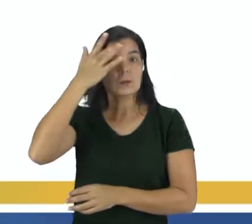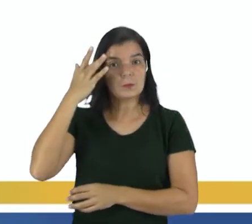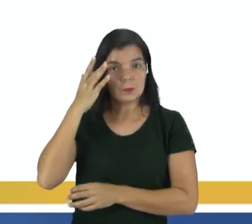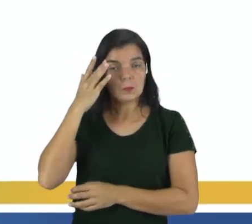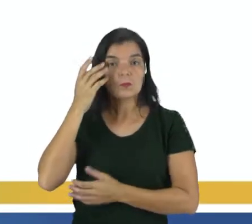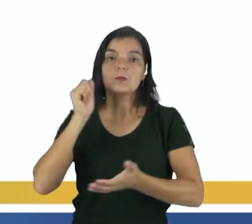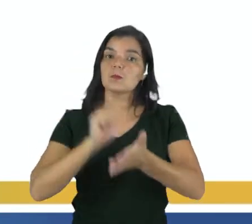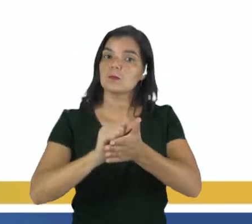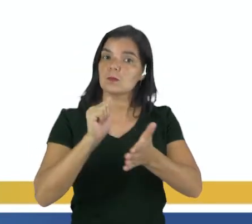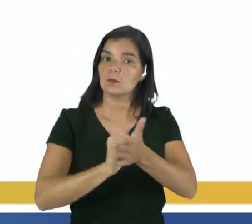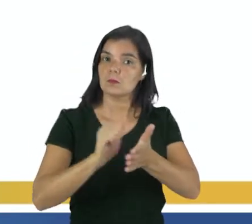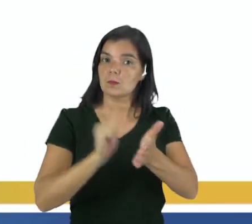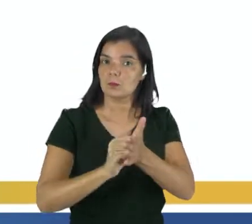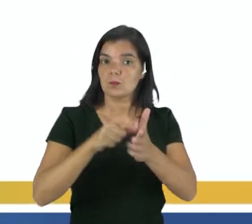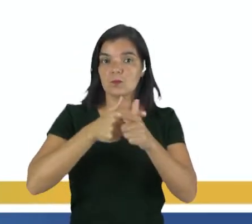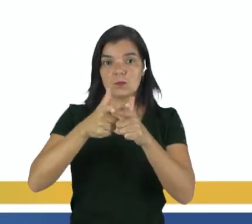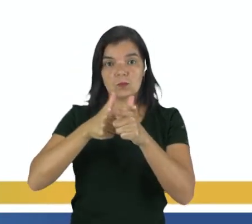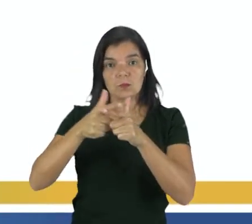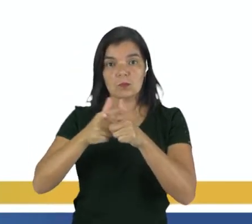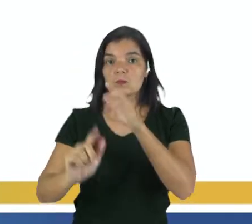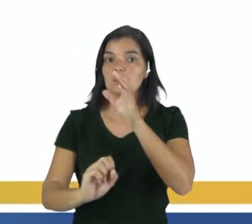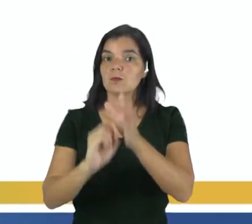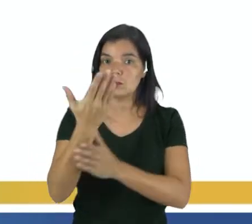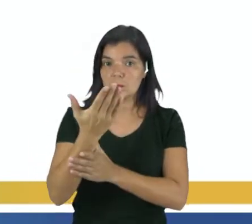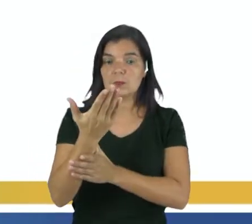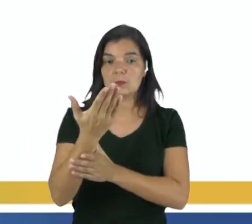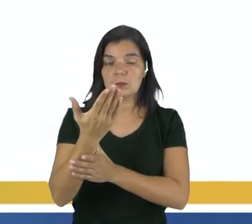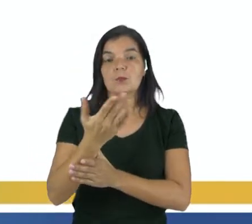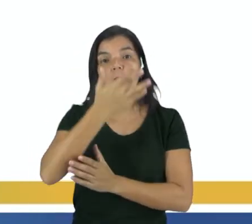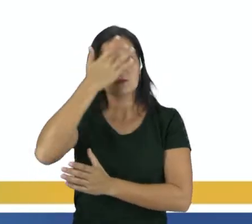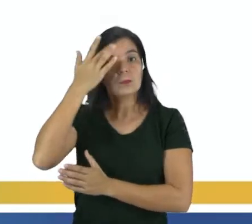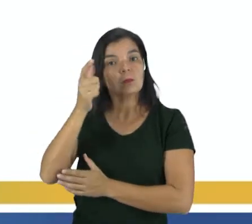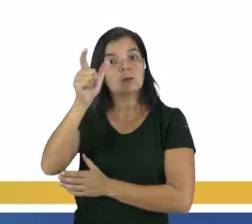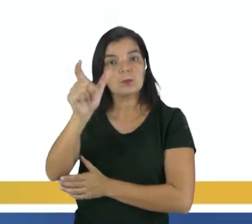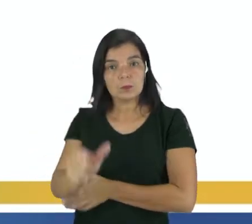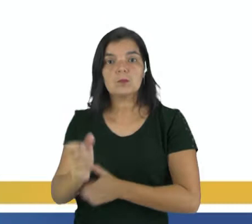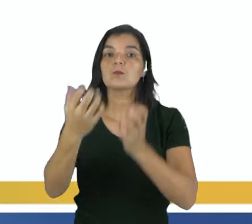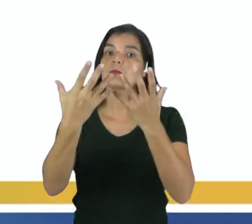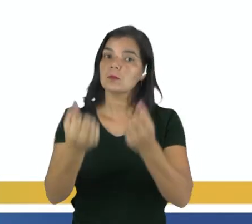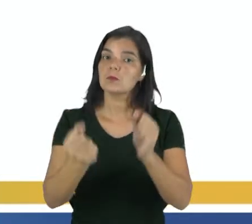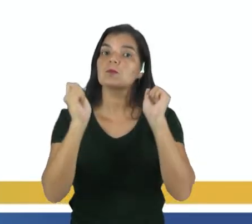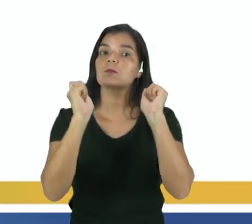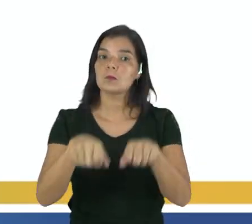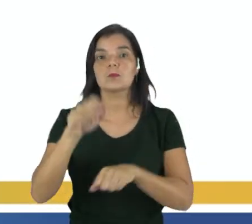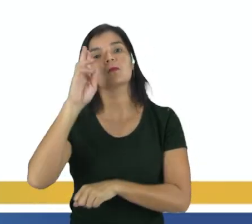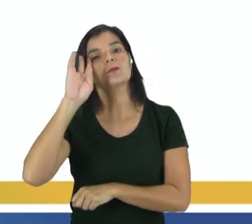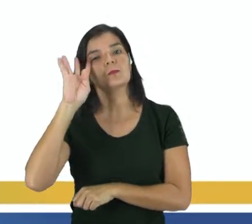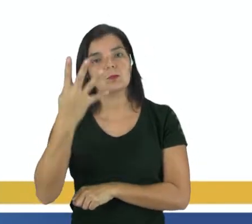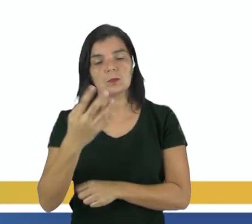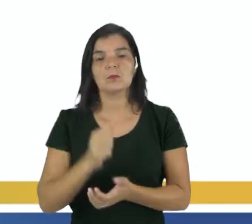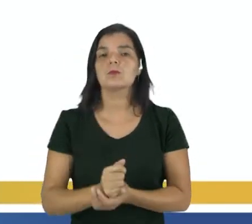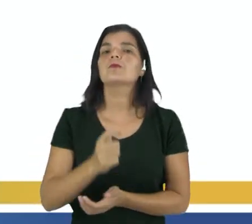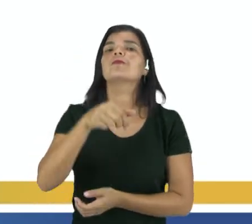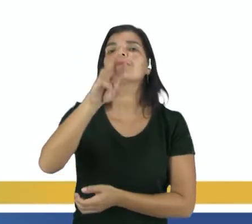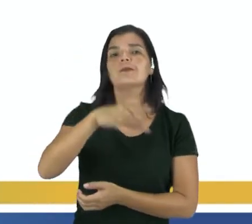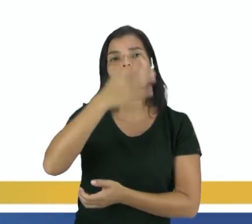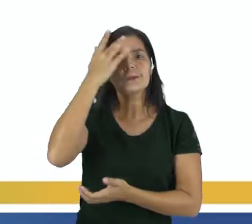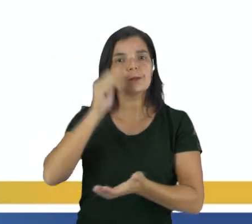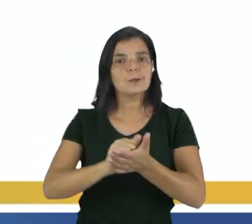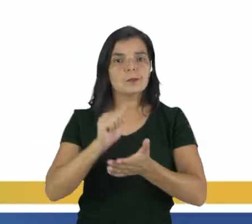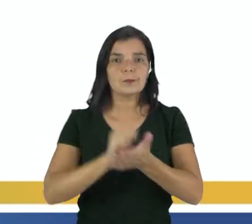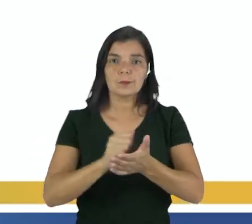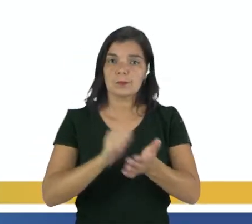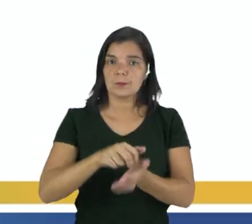remetente descreve um problema ocorrido a um destinatário que pode resolvê-lo. E quem é o remetente?